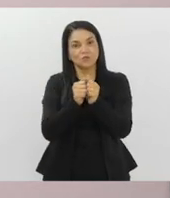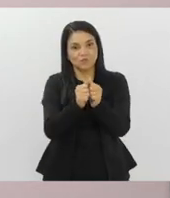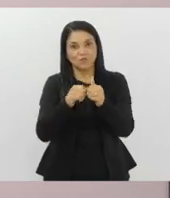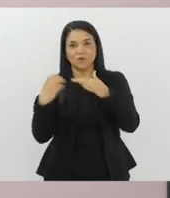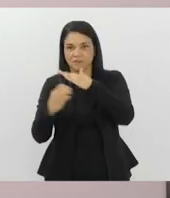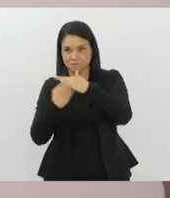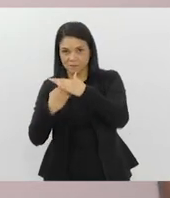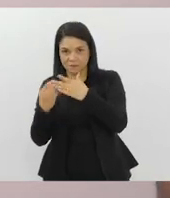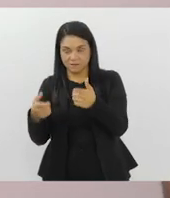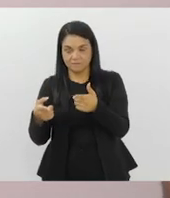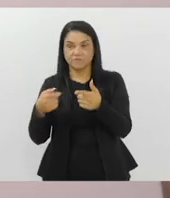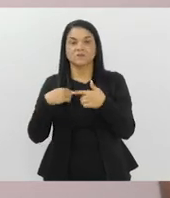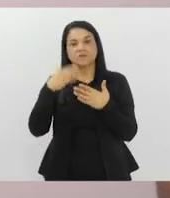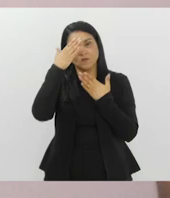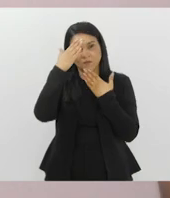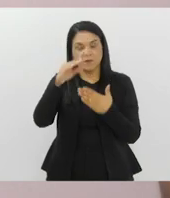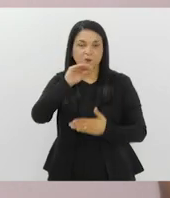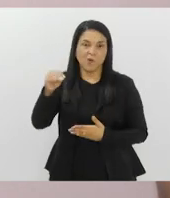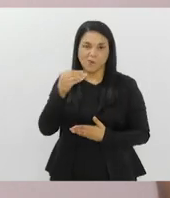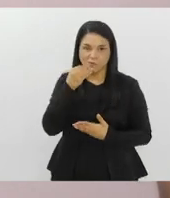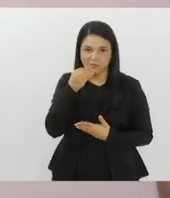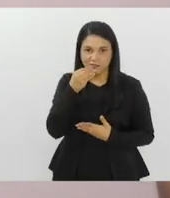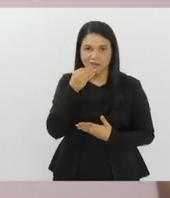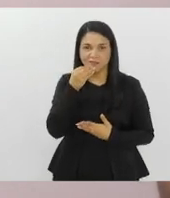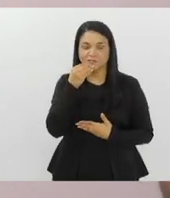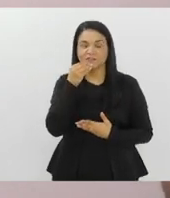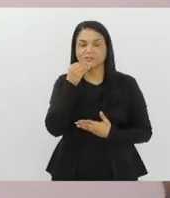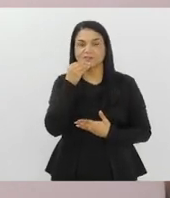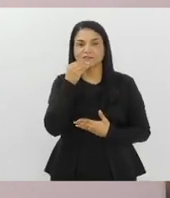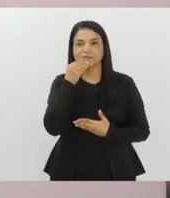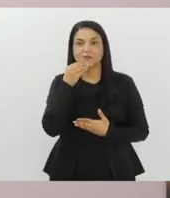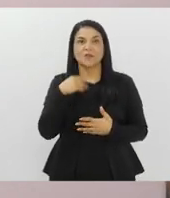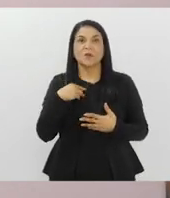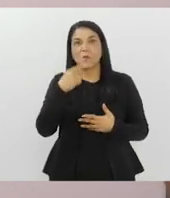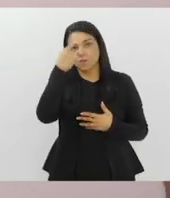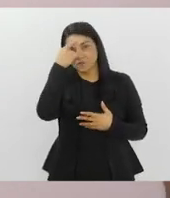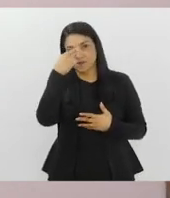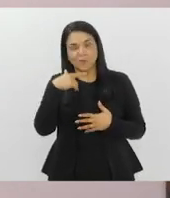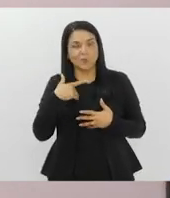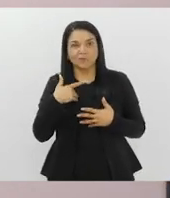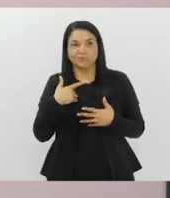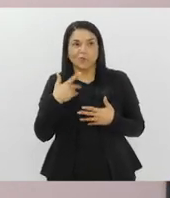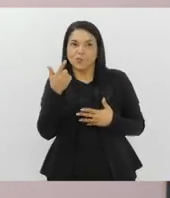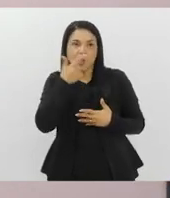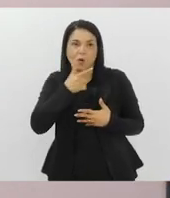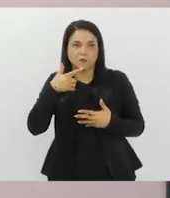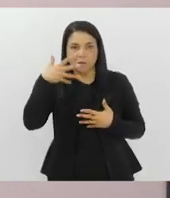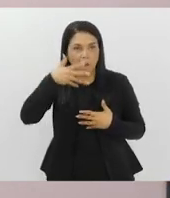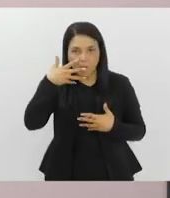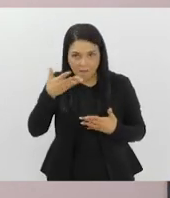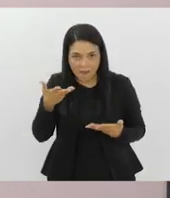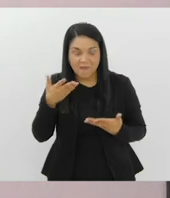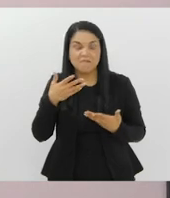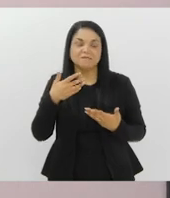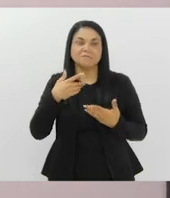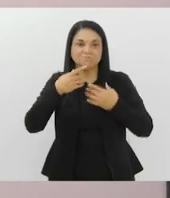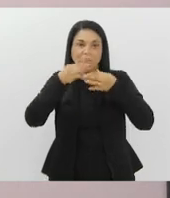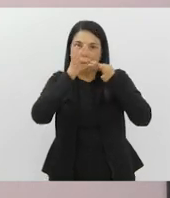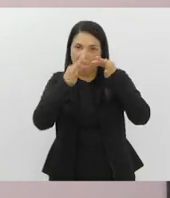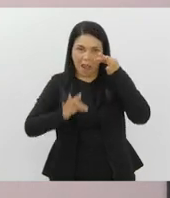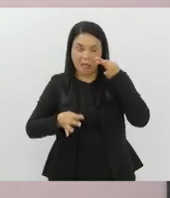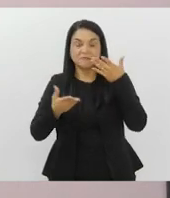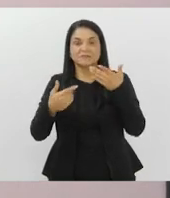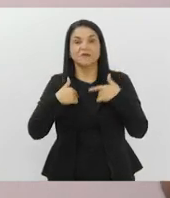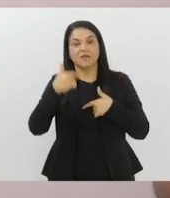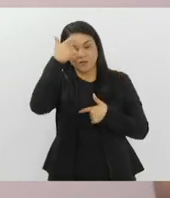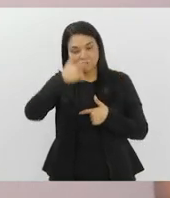muito obrigado por essa oportunidade. Eu achei que ia ficar sem palavras, mas falei para caramba, né? E dizer que, como docente